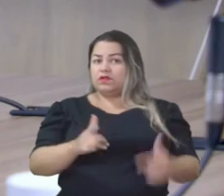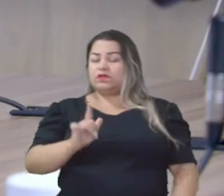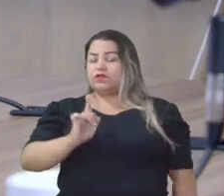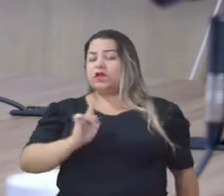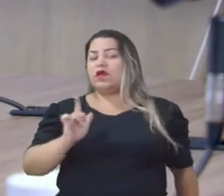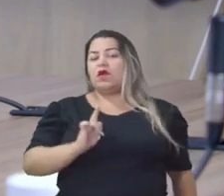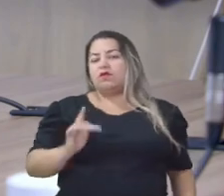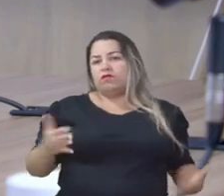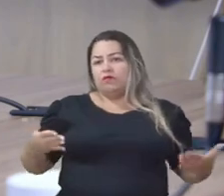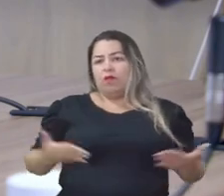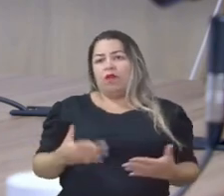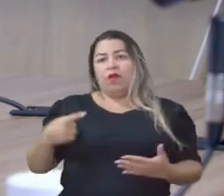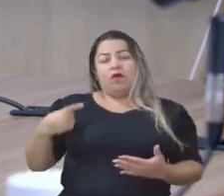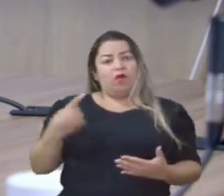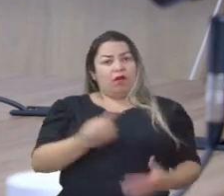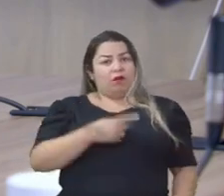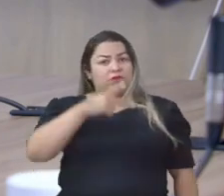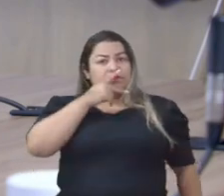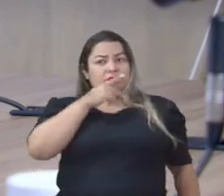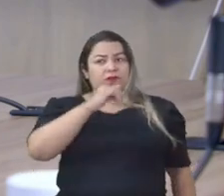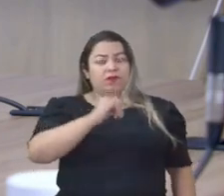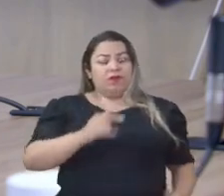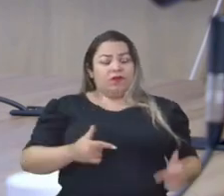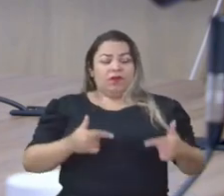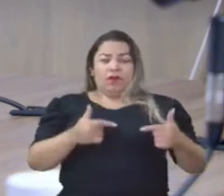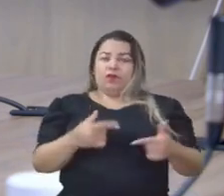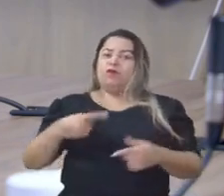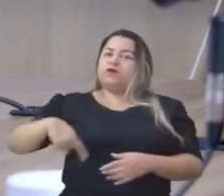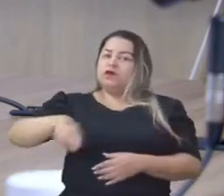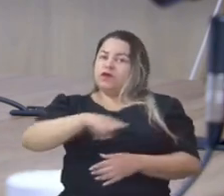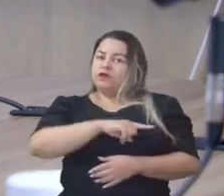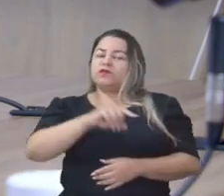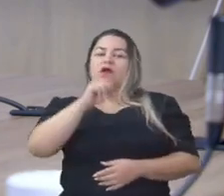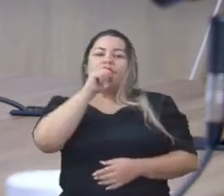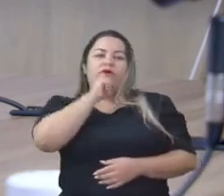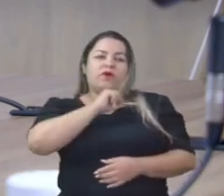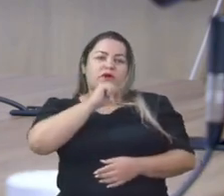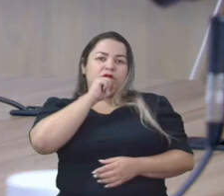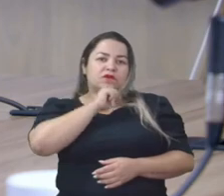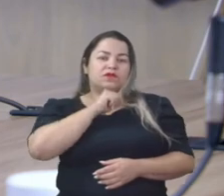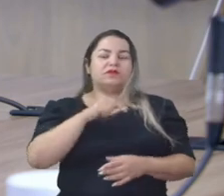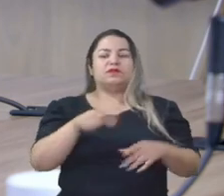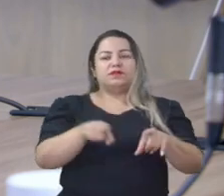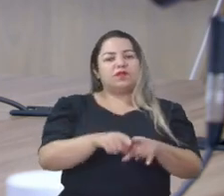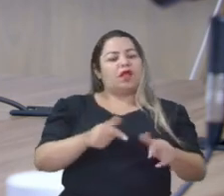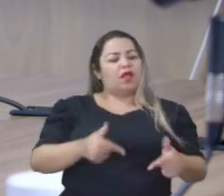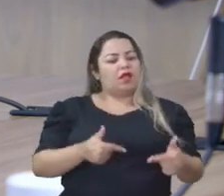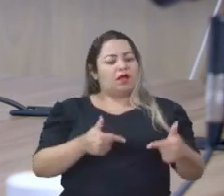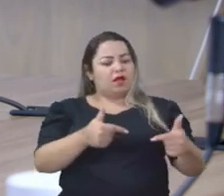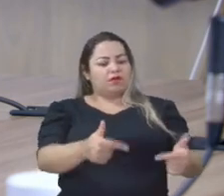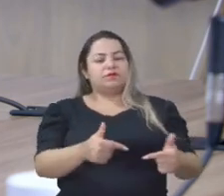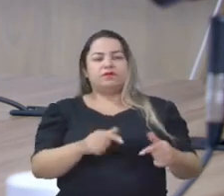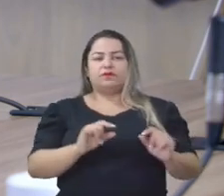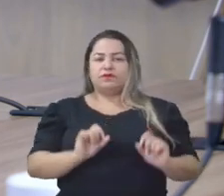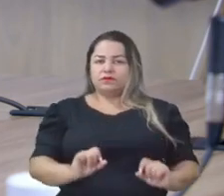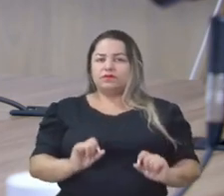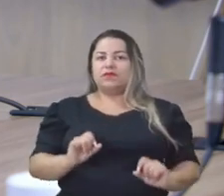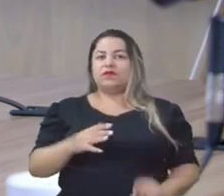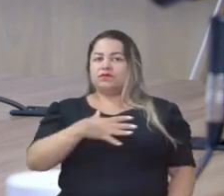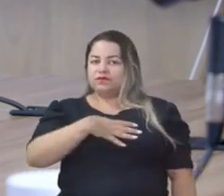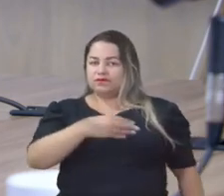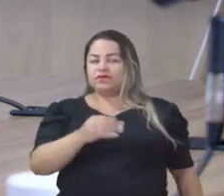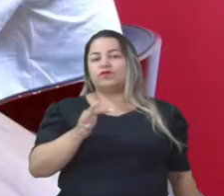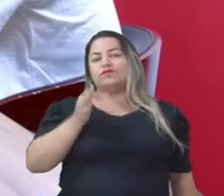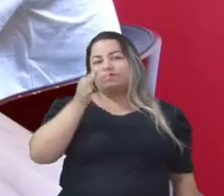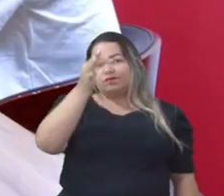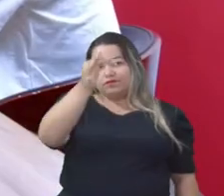lutado agora, assim como os nossos pais lutaram, assim como os nossos avós lutaram, nós estamos lutando, mas também, posteriormente, provavelmente, nossos filhos também vão